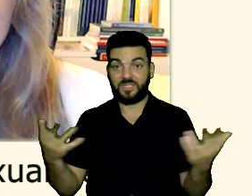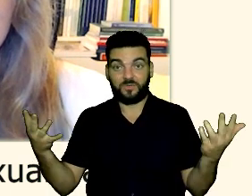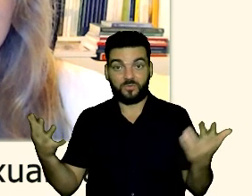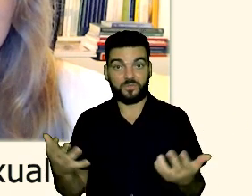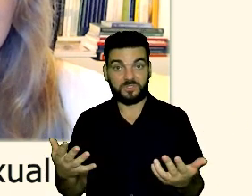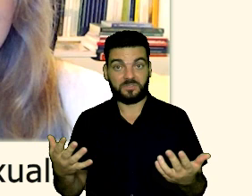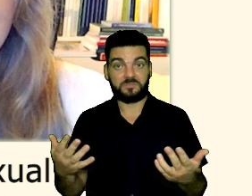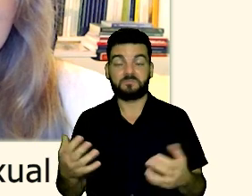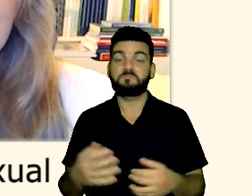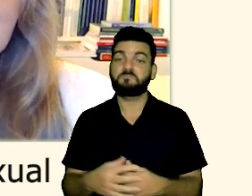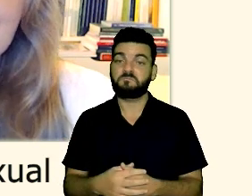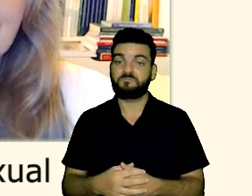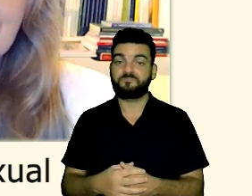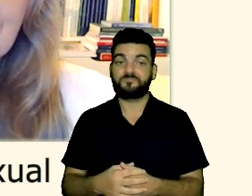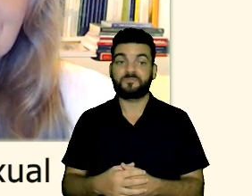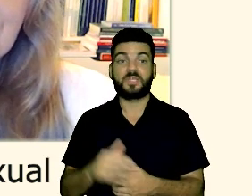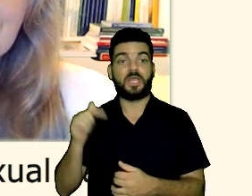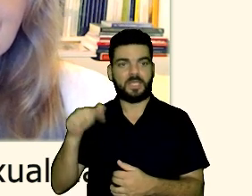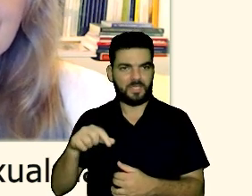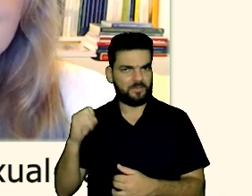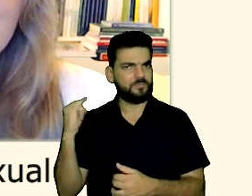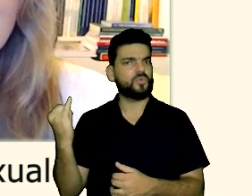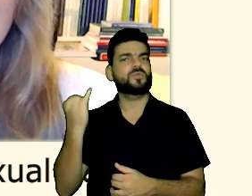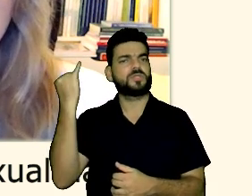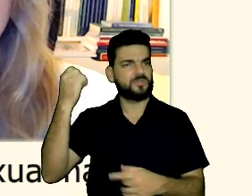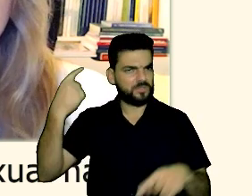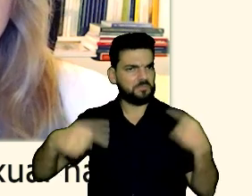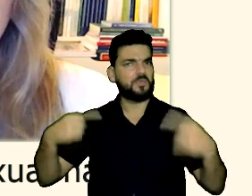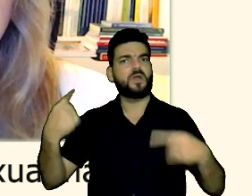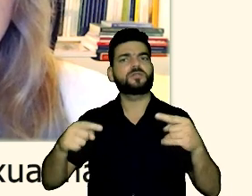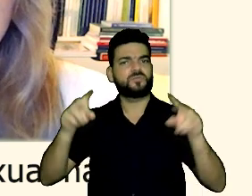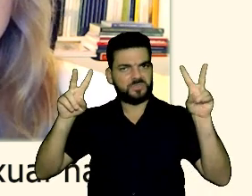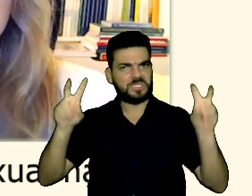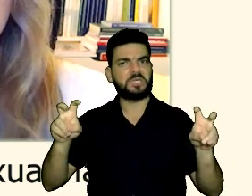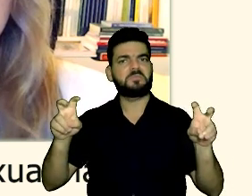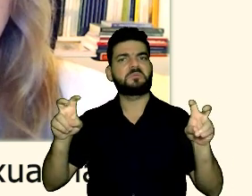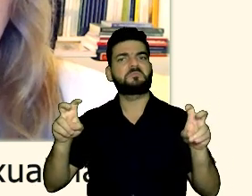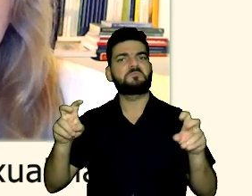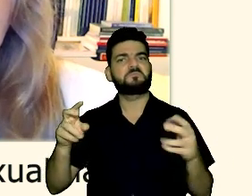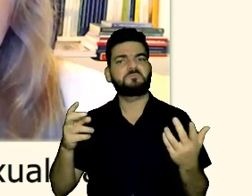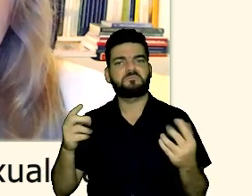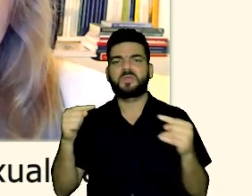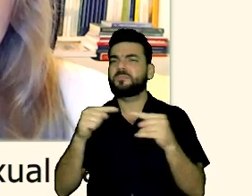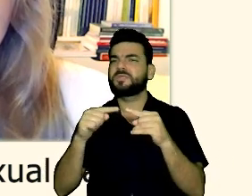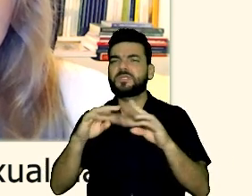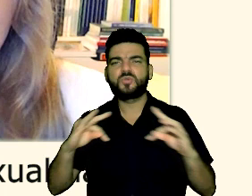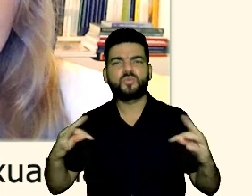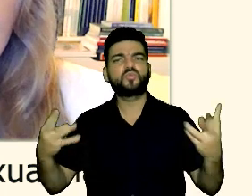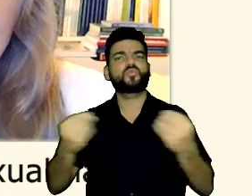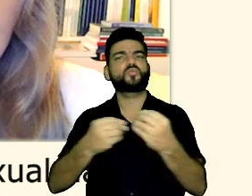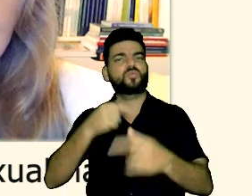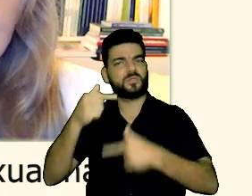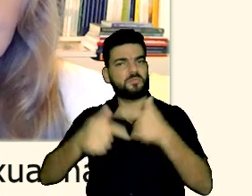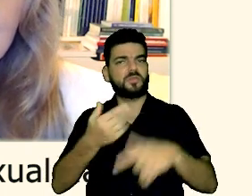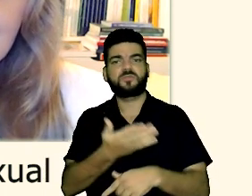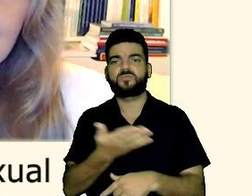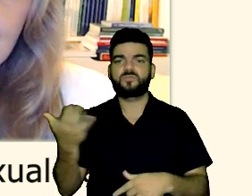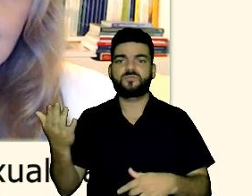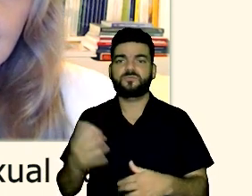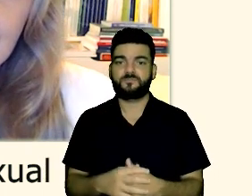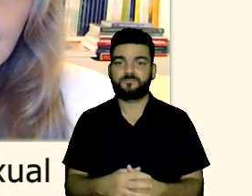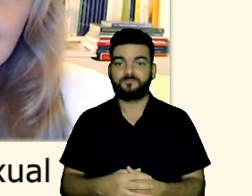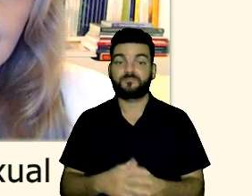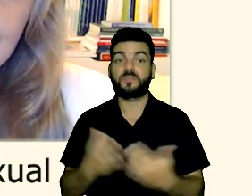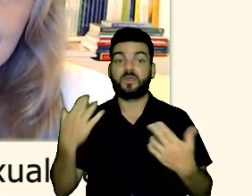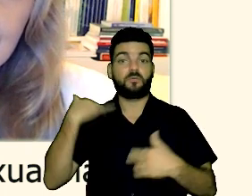sobre um tema que é essencial à nossa atividade diária, não é? Eu vou iniciar pela minha audiodescrição, essa iniciativa